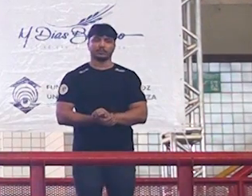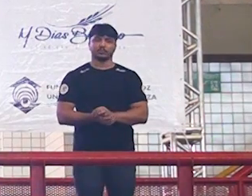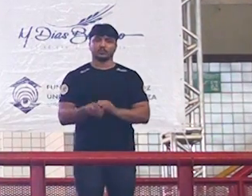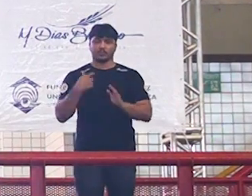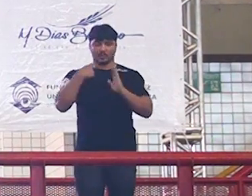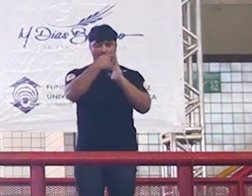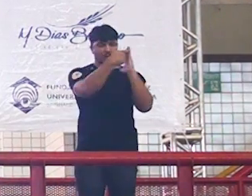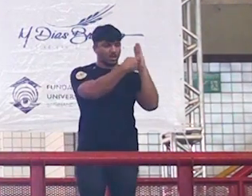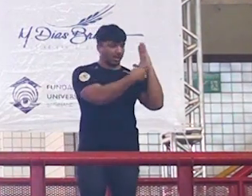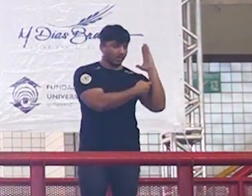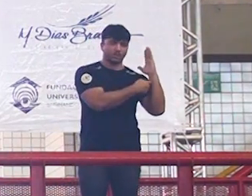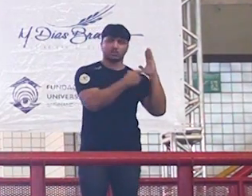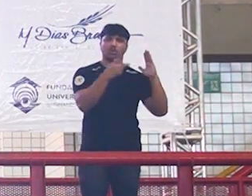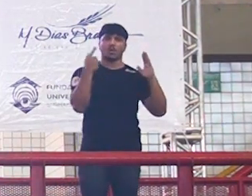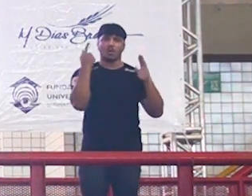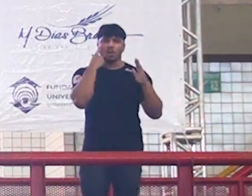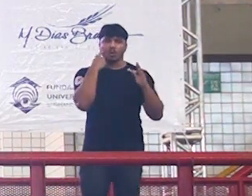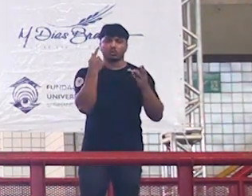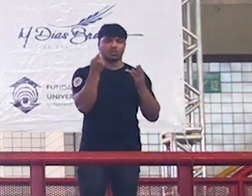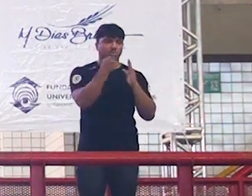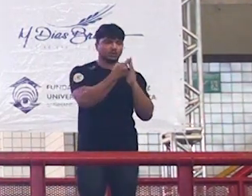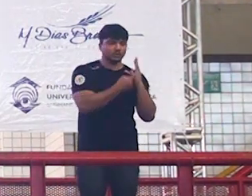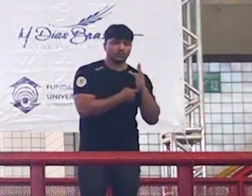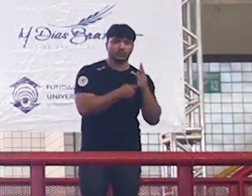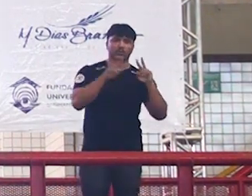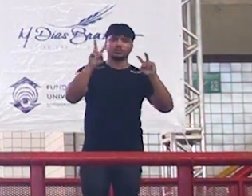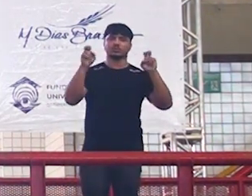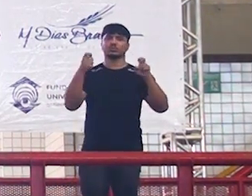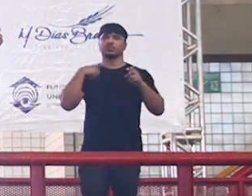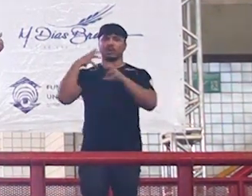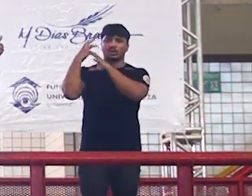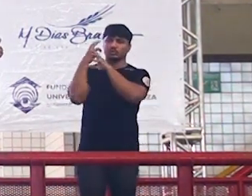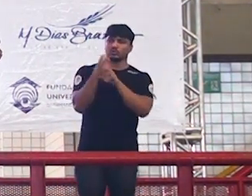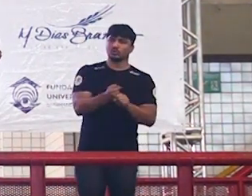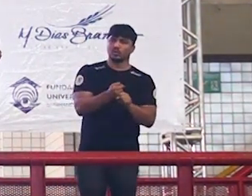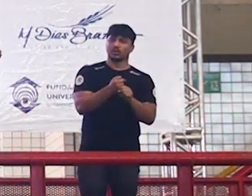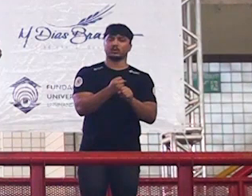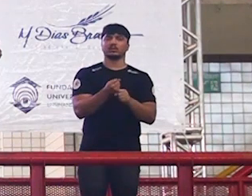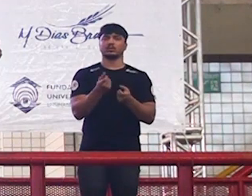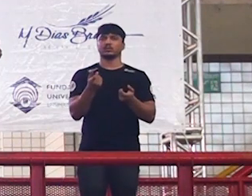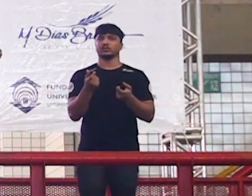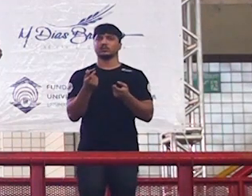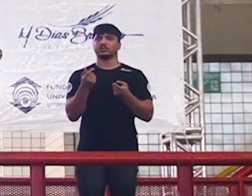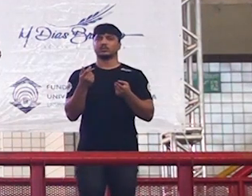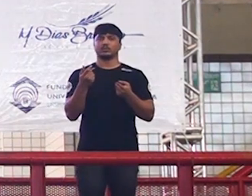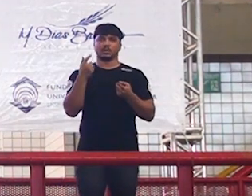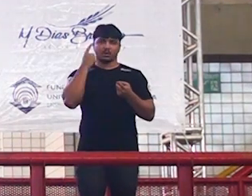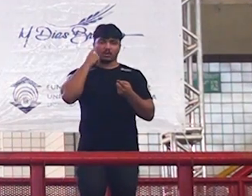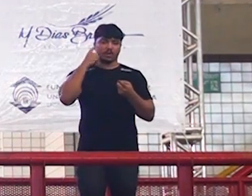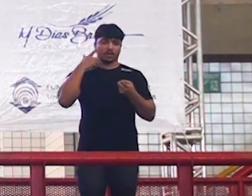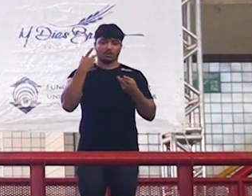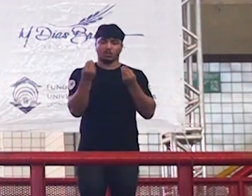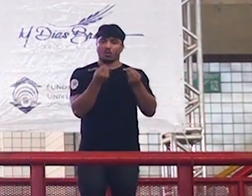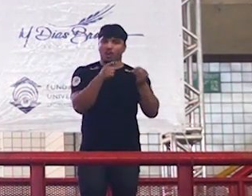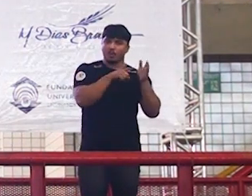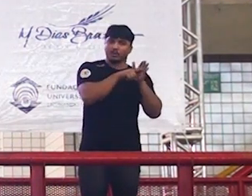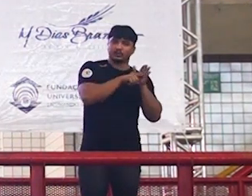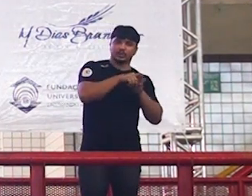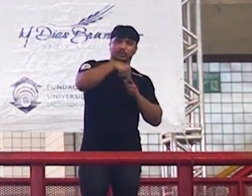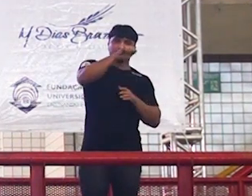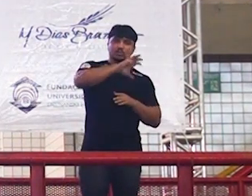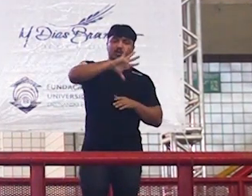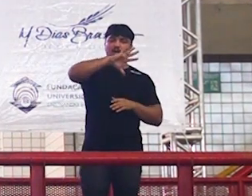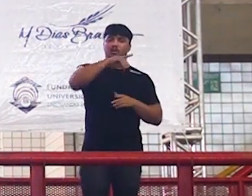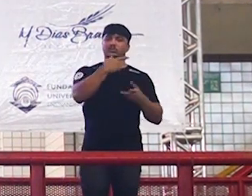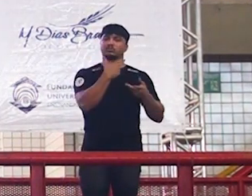Uma redação, já pensou falando sobre a história do Exame Nacional do